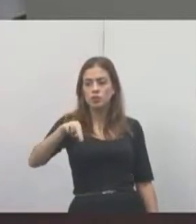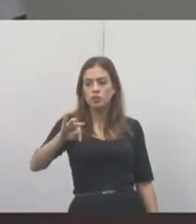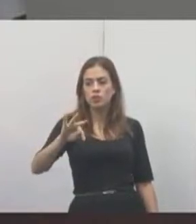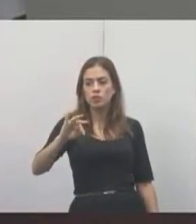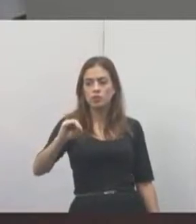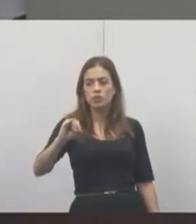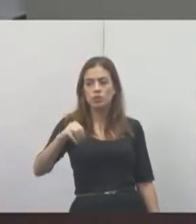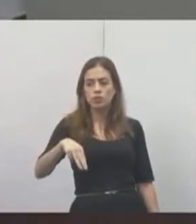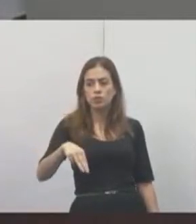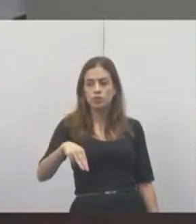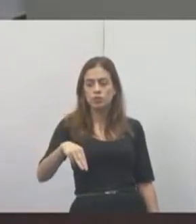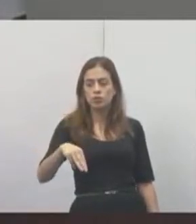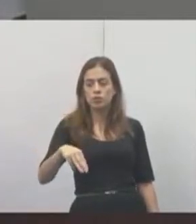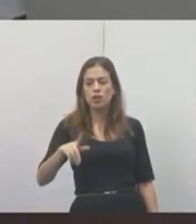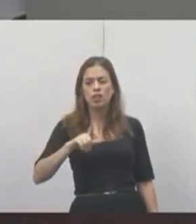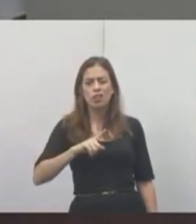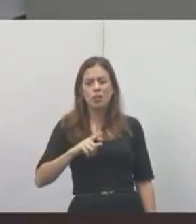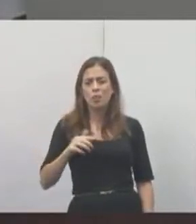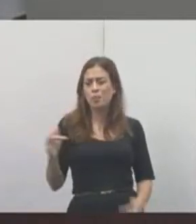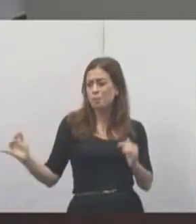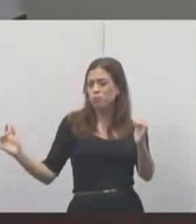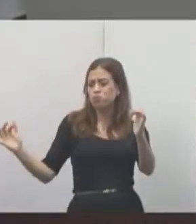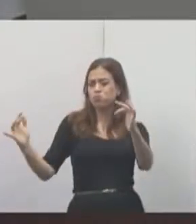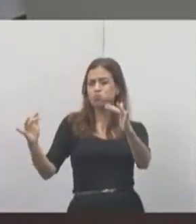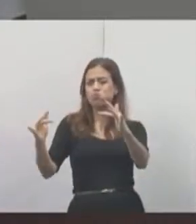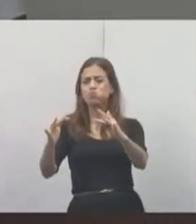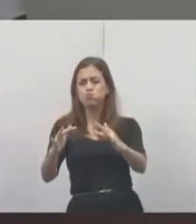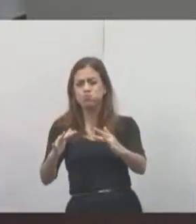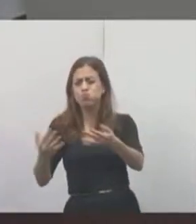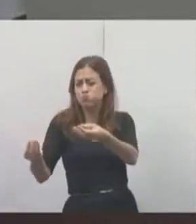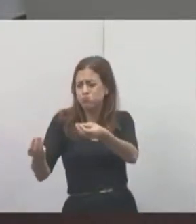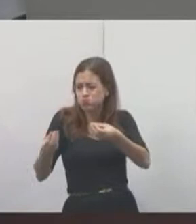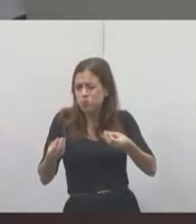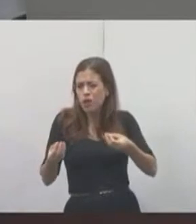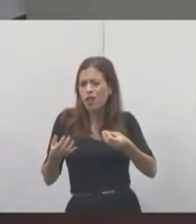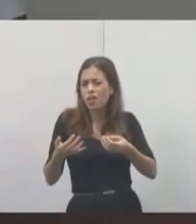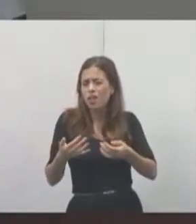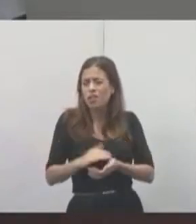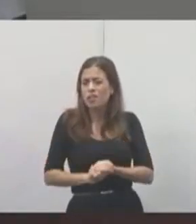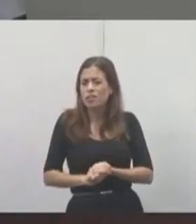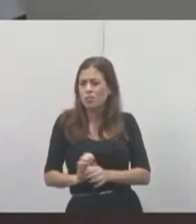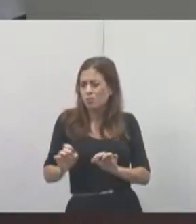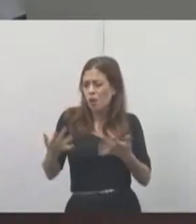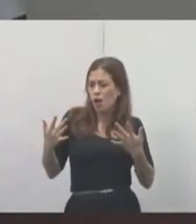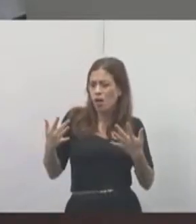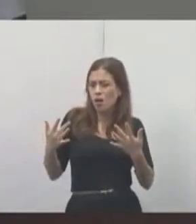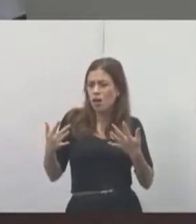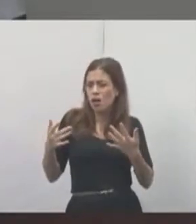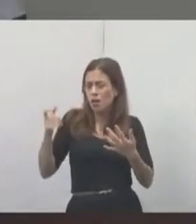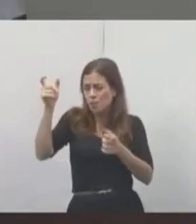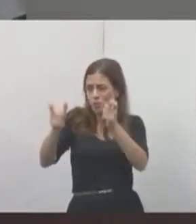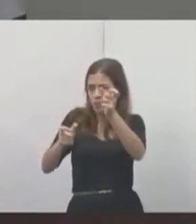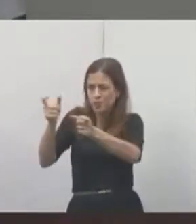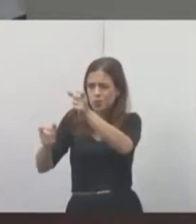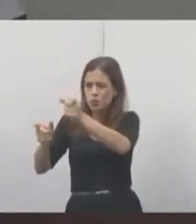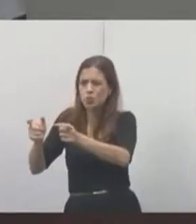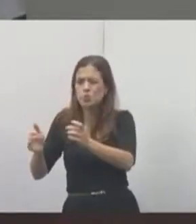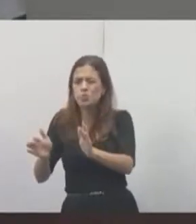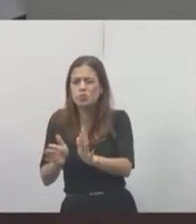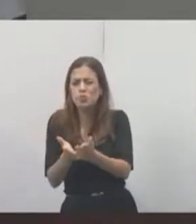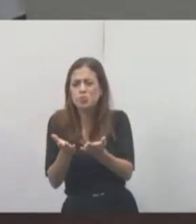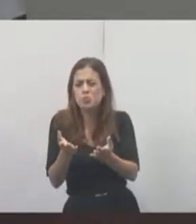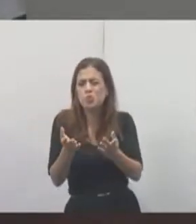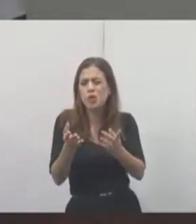terem muitas pessoas abordadas na Praça Conde Frontin por pessoas em situação